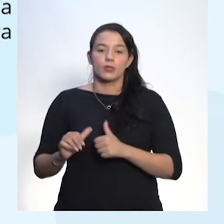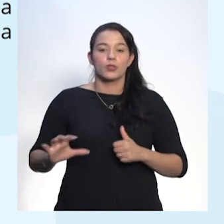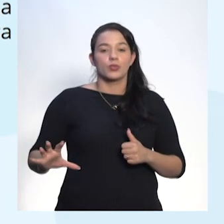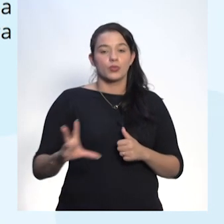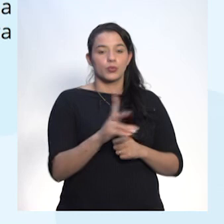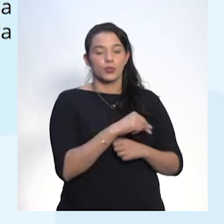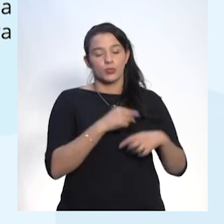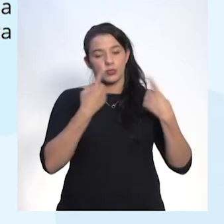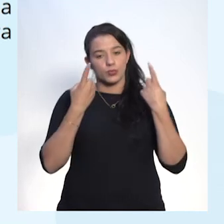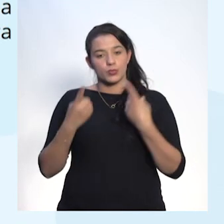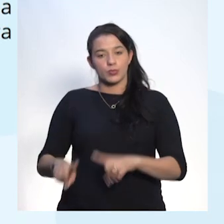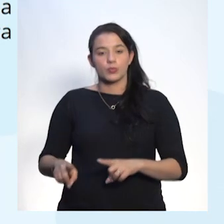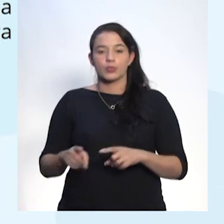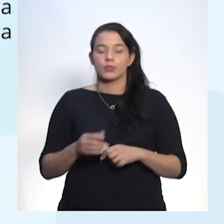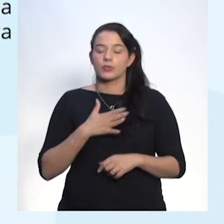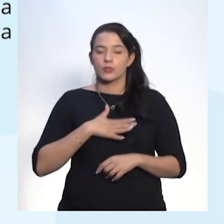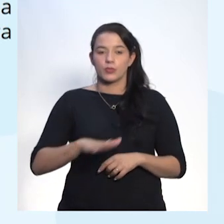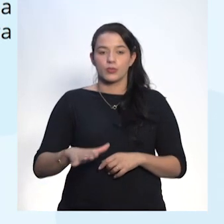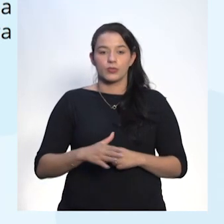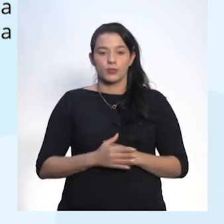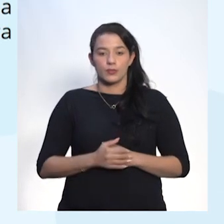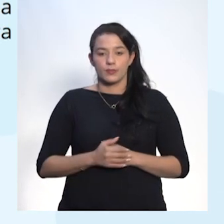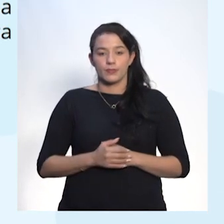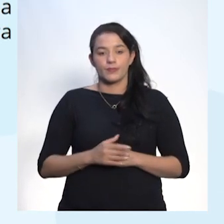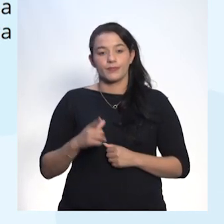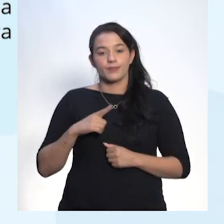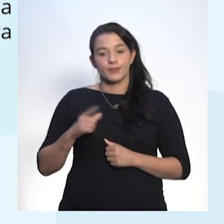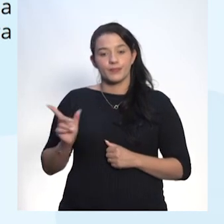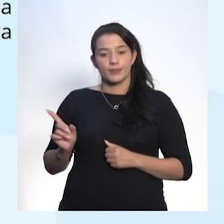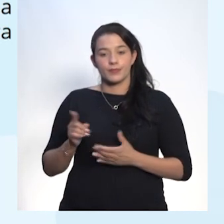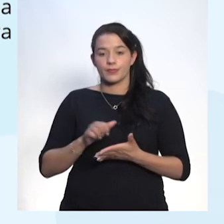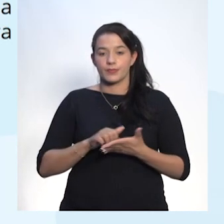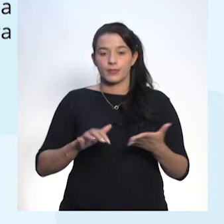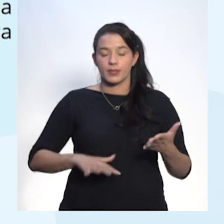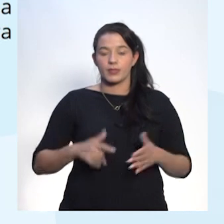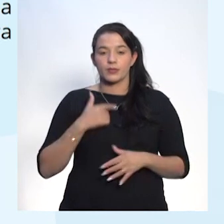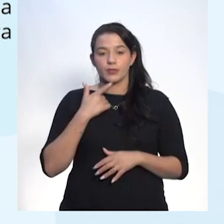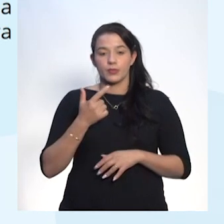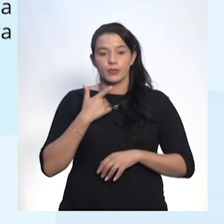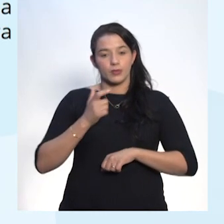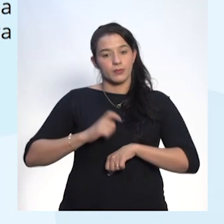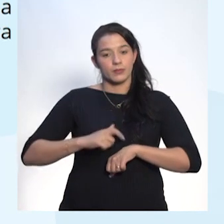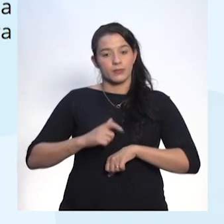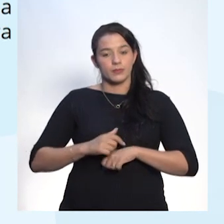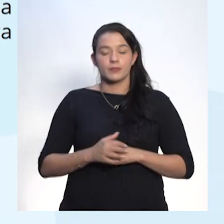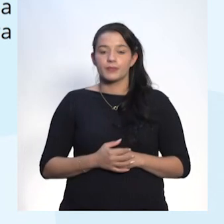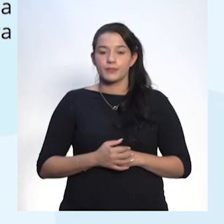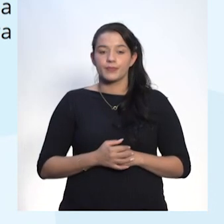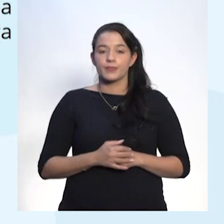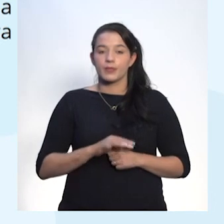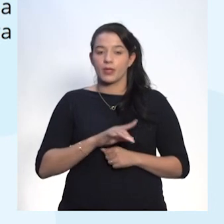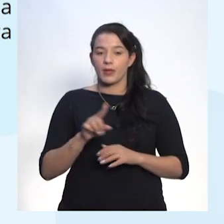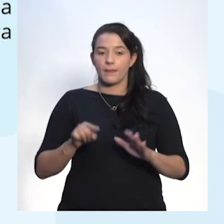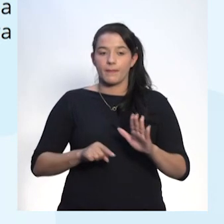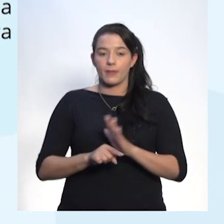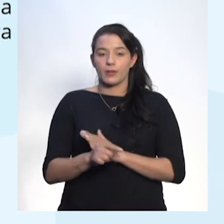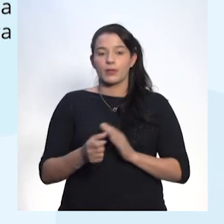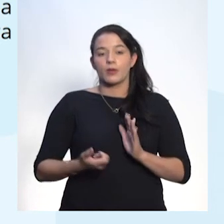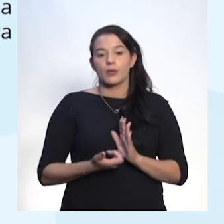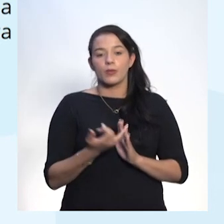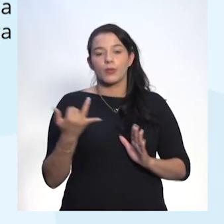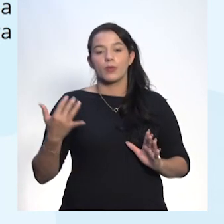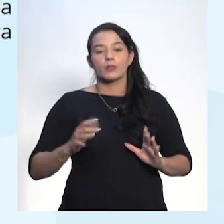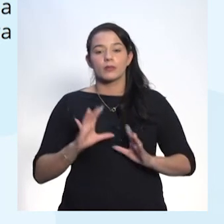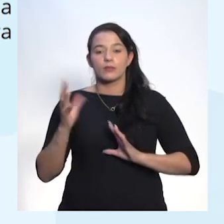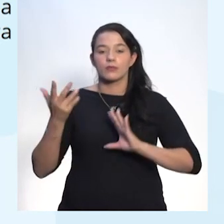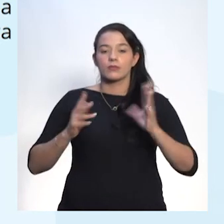de opositores ao regime. Nós temos essa atividade, não vai dar tempo para nós realizarmos. A pergunta é: quais